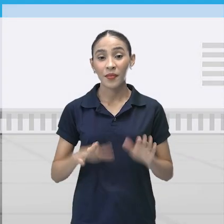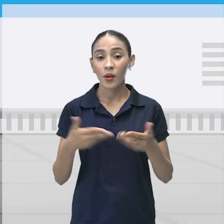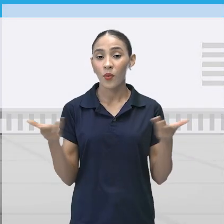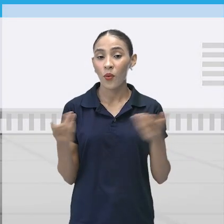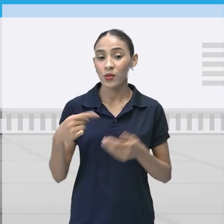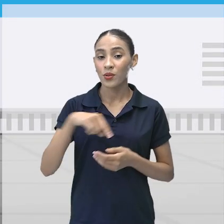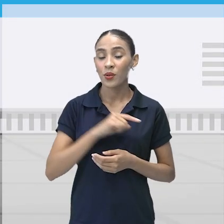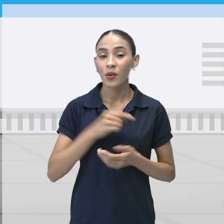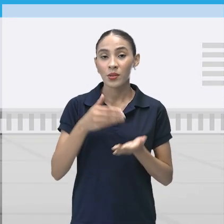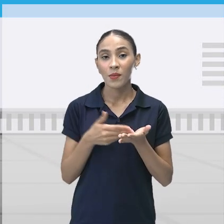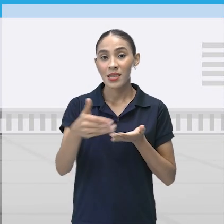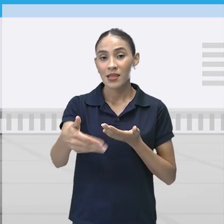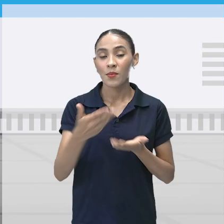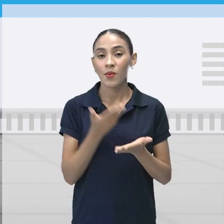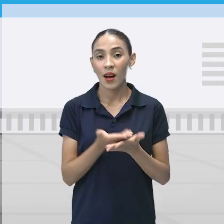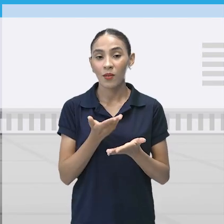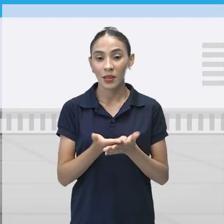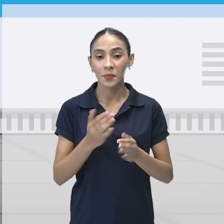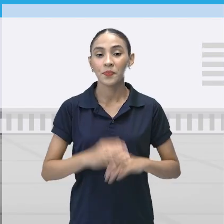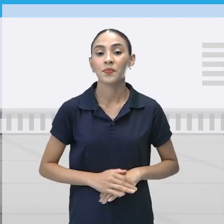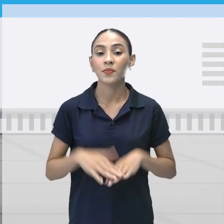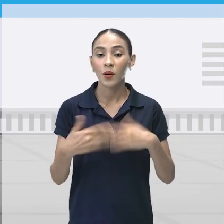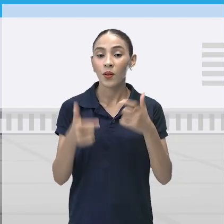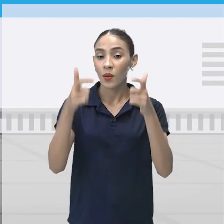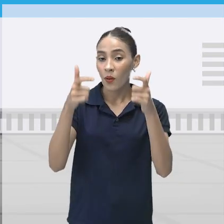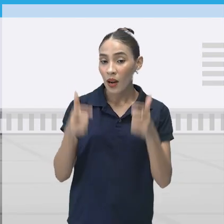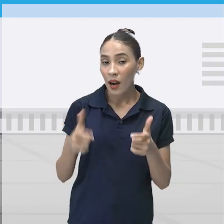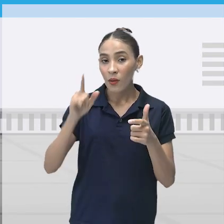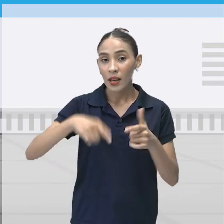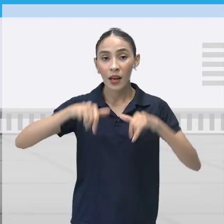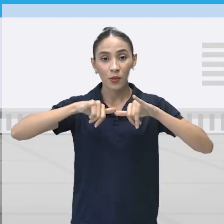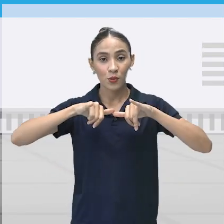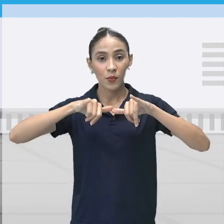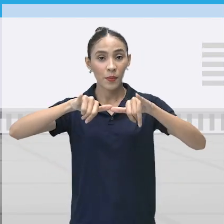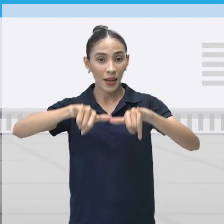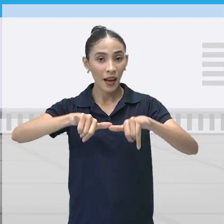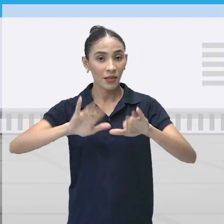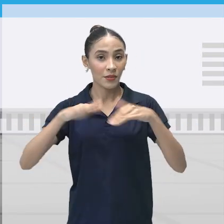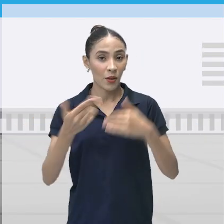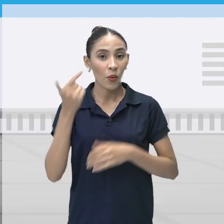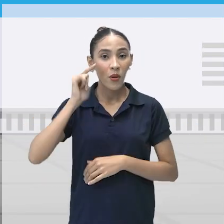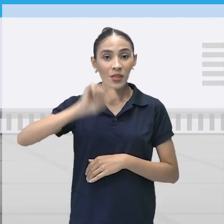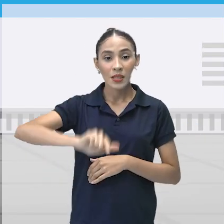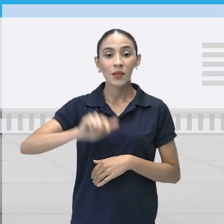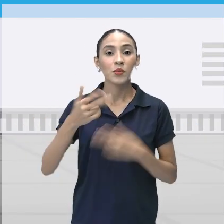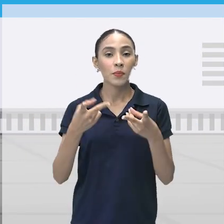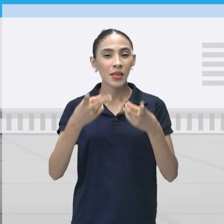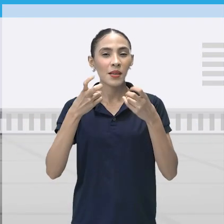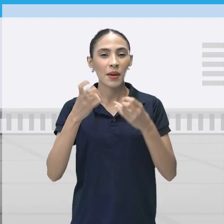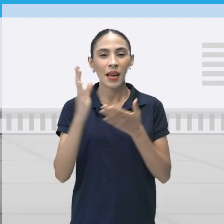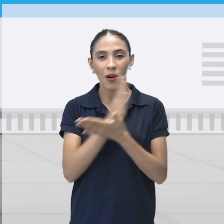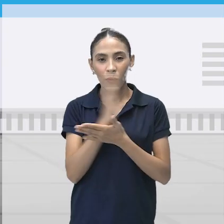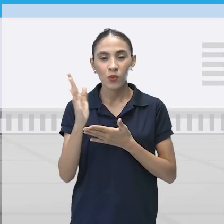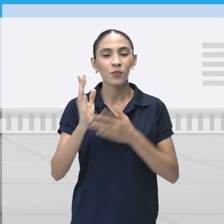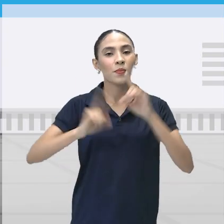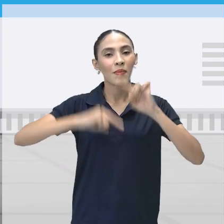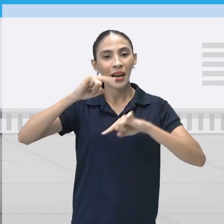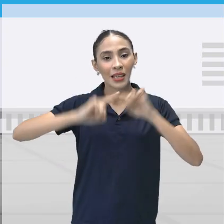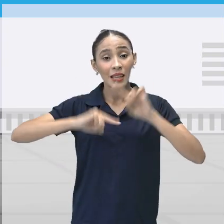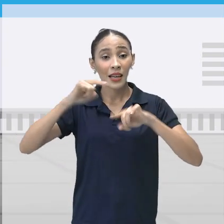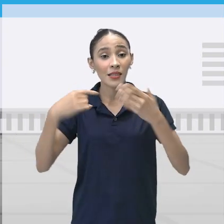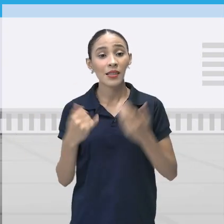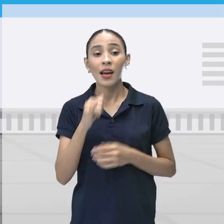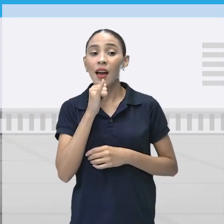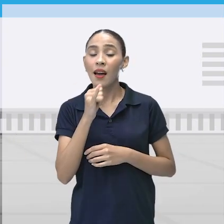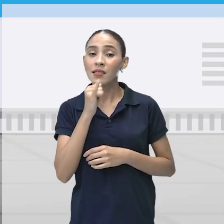Hoje nós estamos iniciando a nossa aula num local que é um supermercado, onde conseguimos ver alguns dos ingredientes. Por exemplo, eu